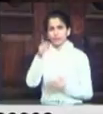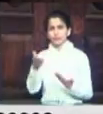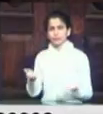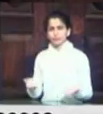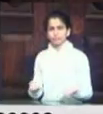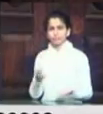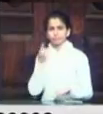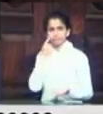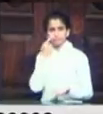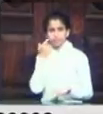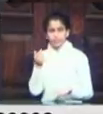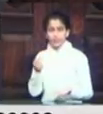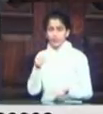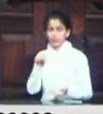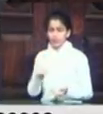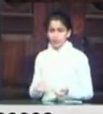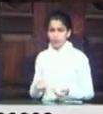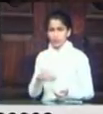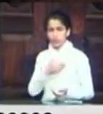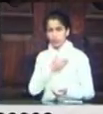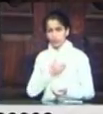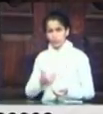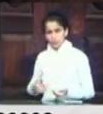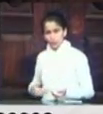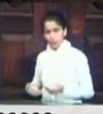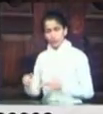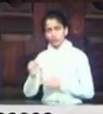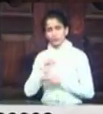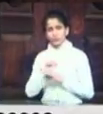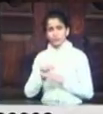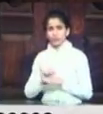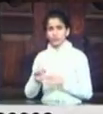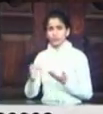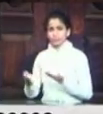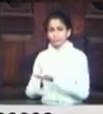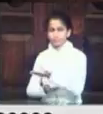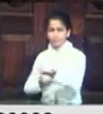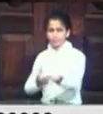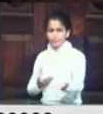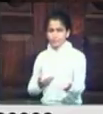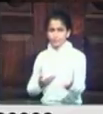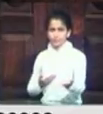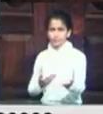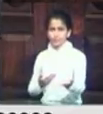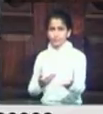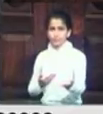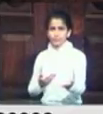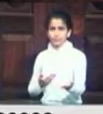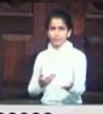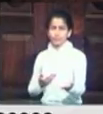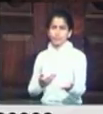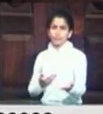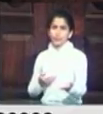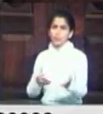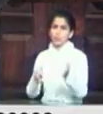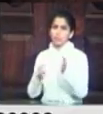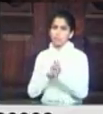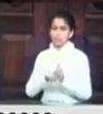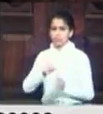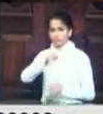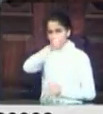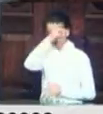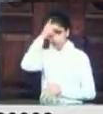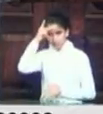o governo do Estado transferiu para a gestão municipal, que